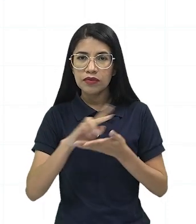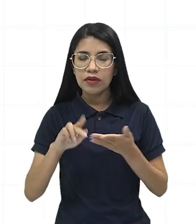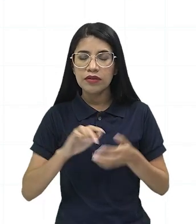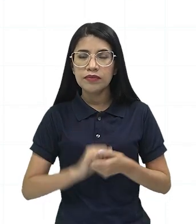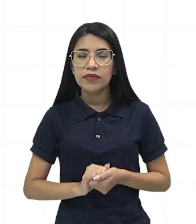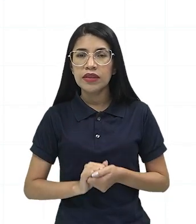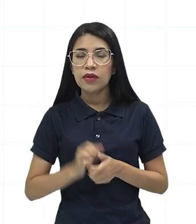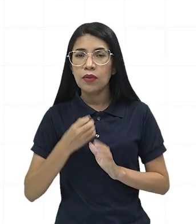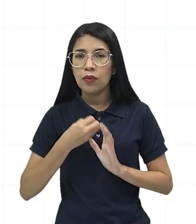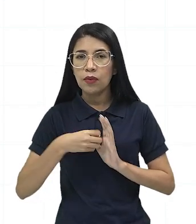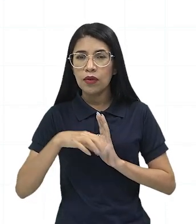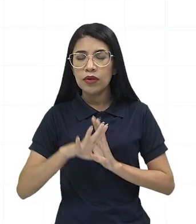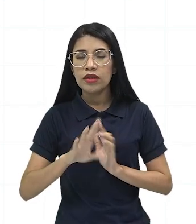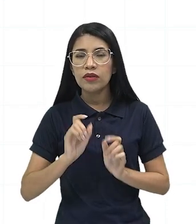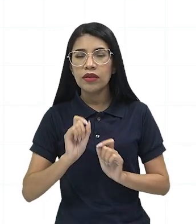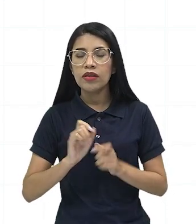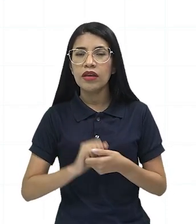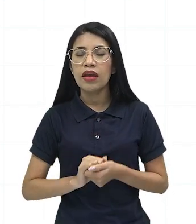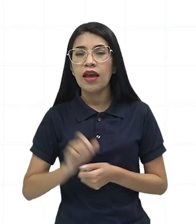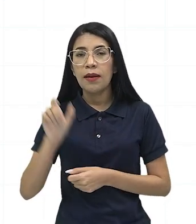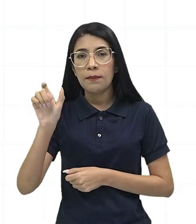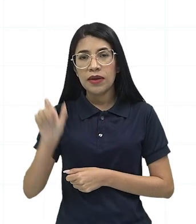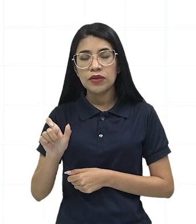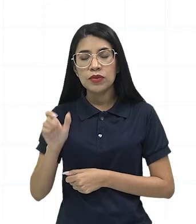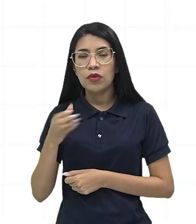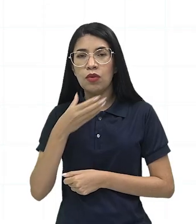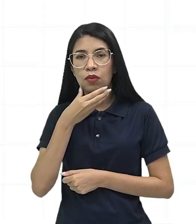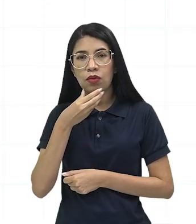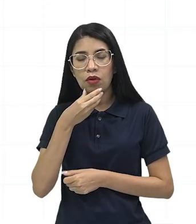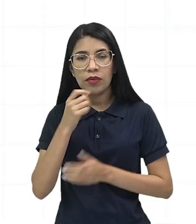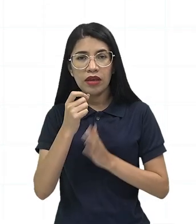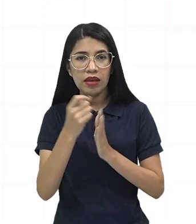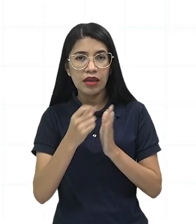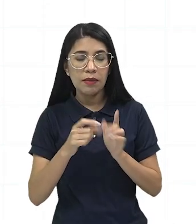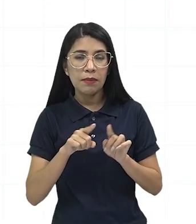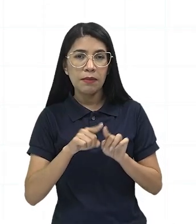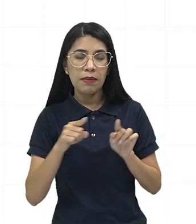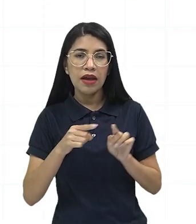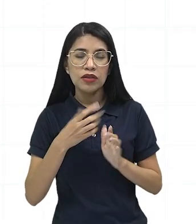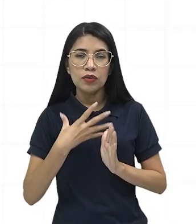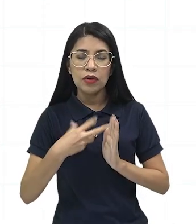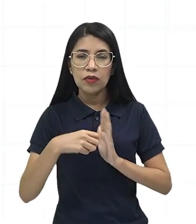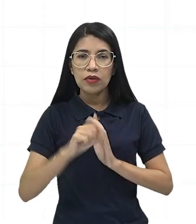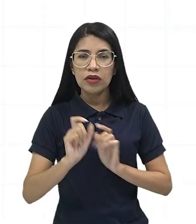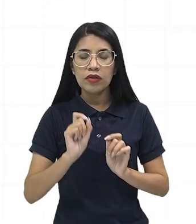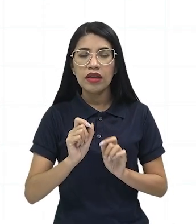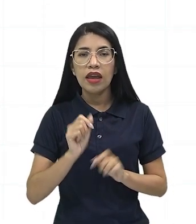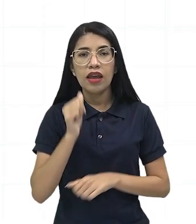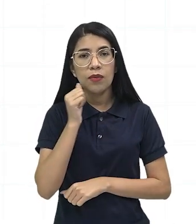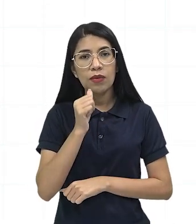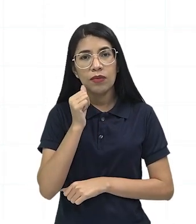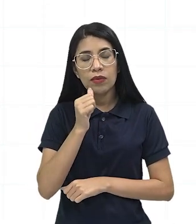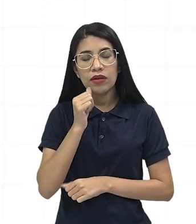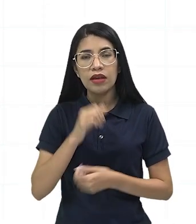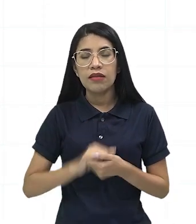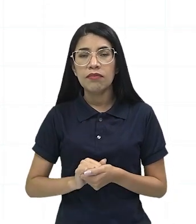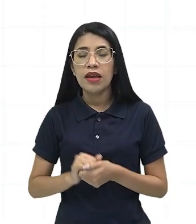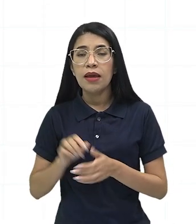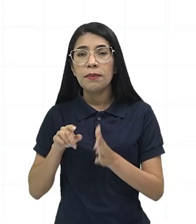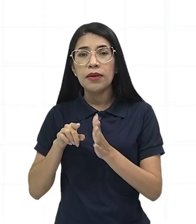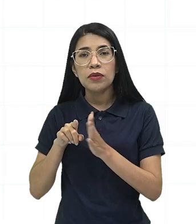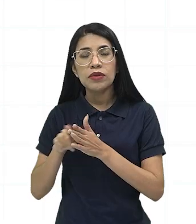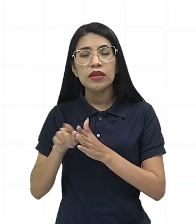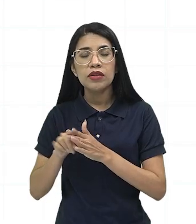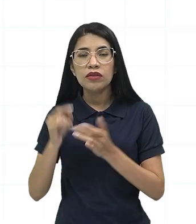esse eu lírico, geralmente escrito por um homem, mas esse eu lírico é feminino. Quer saber sobre o seu namorado, a pessoa com quem